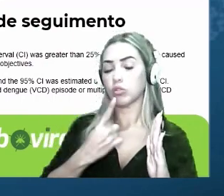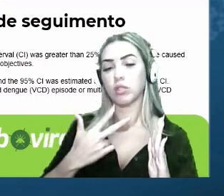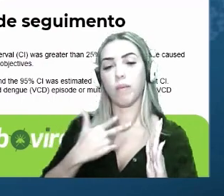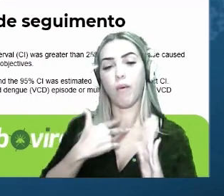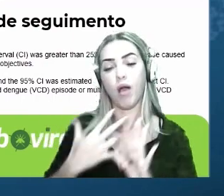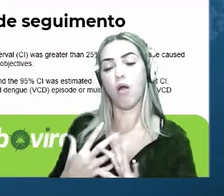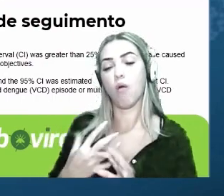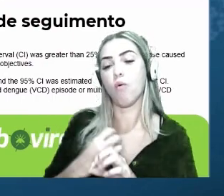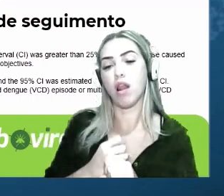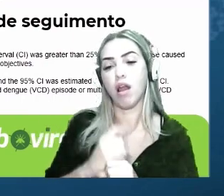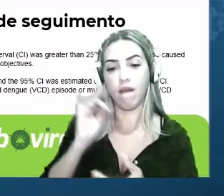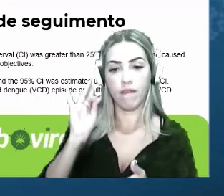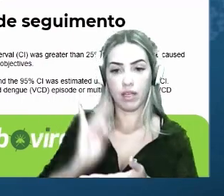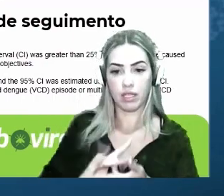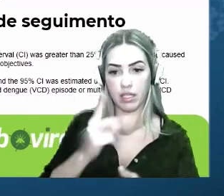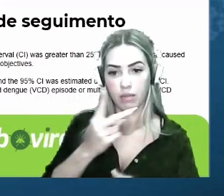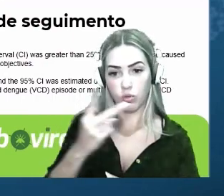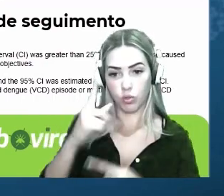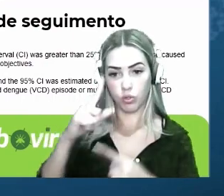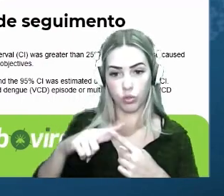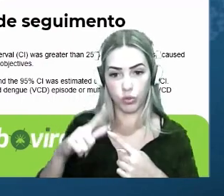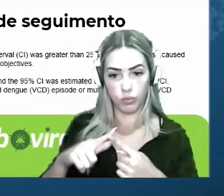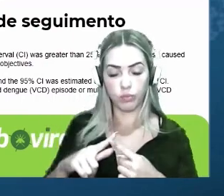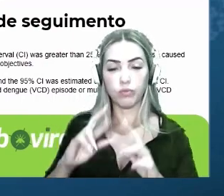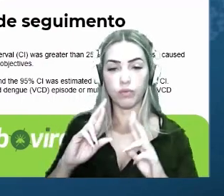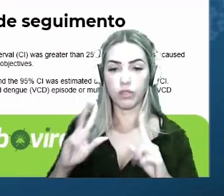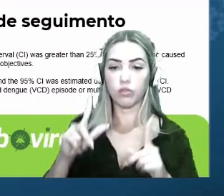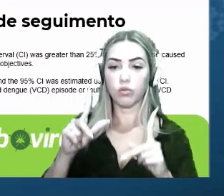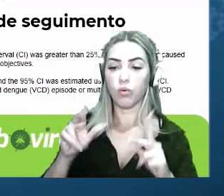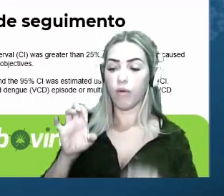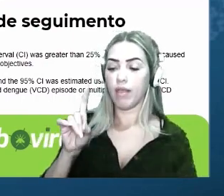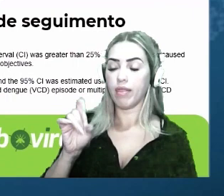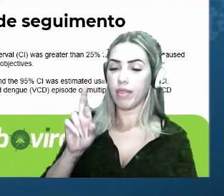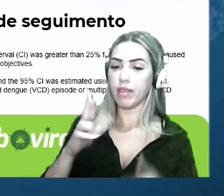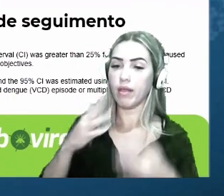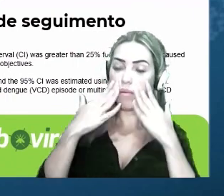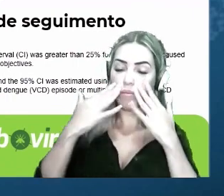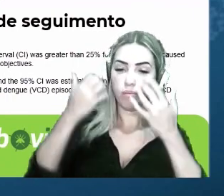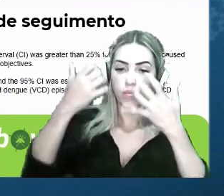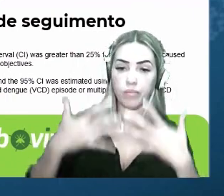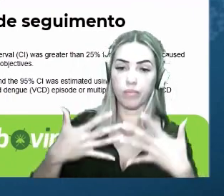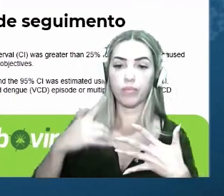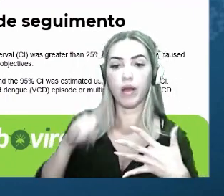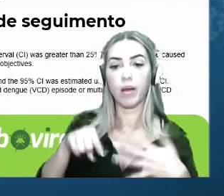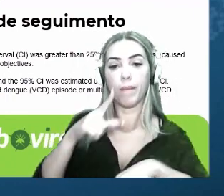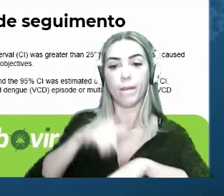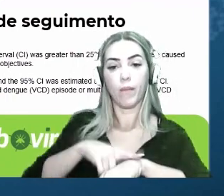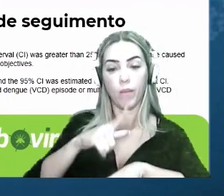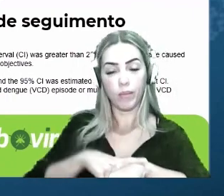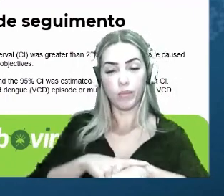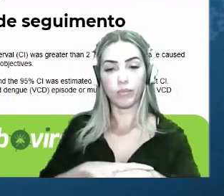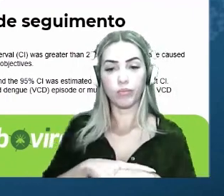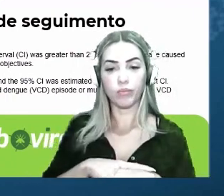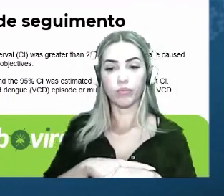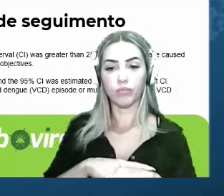eficácia para esses 2 sorotipos. Como o Éder comentou na apresentação dele, são momentos